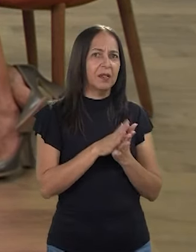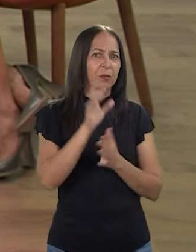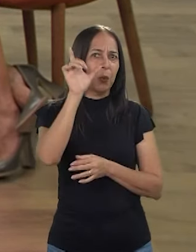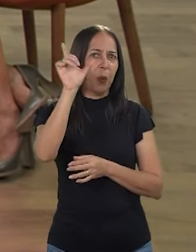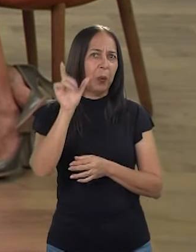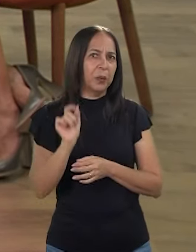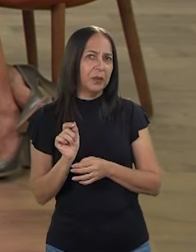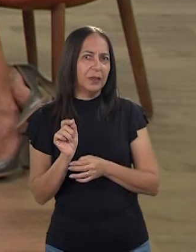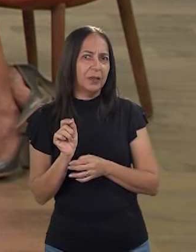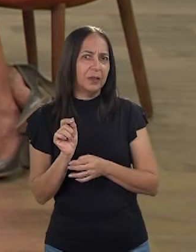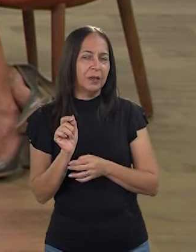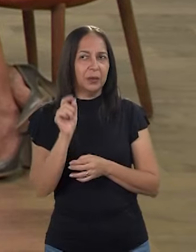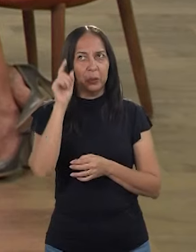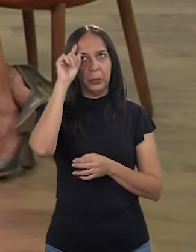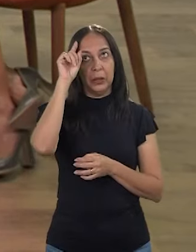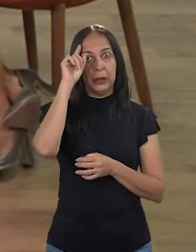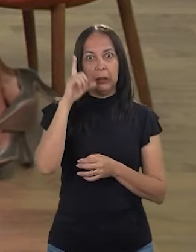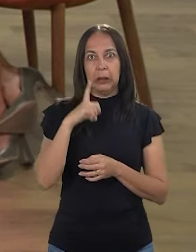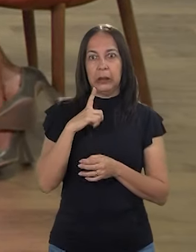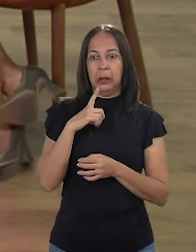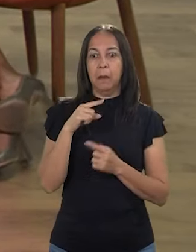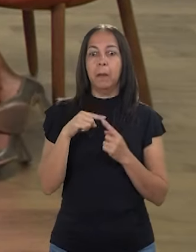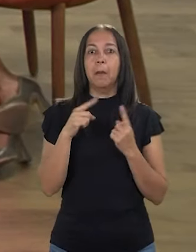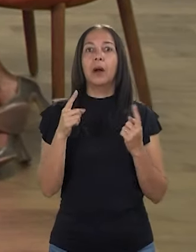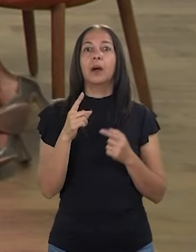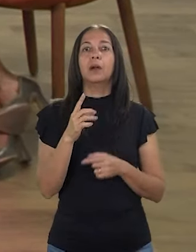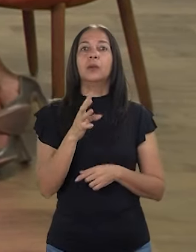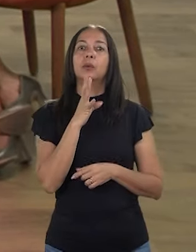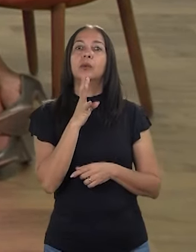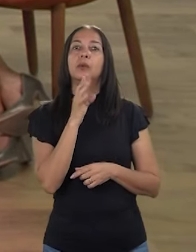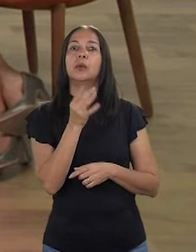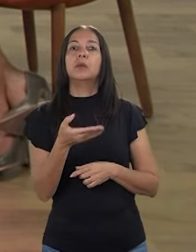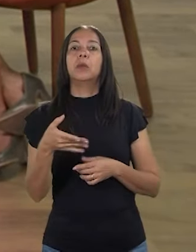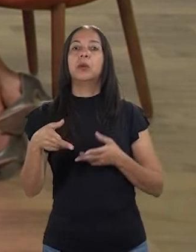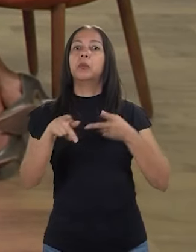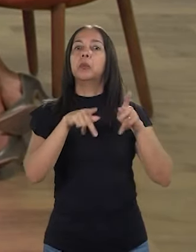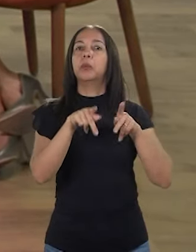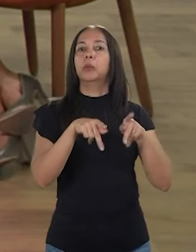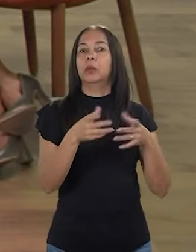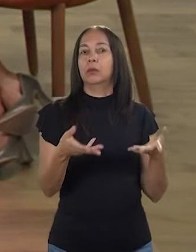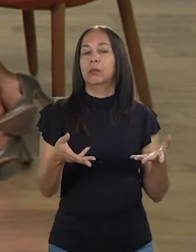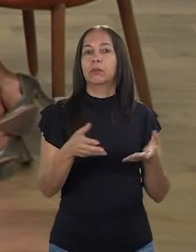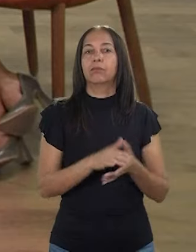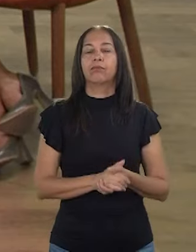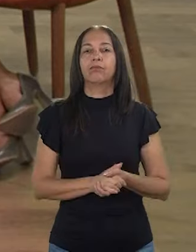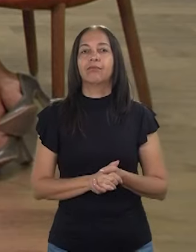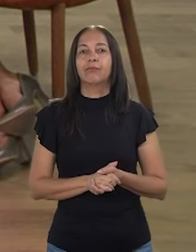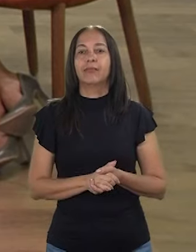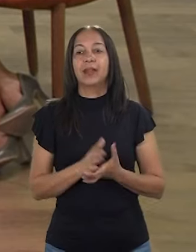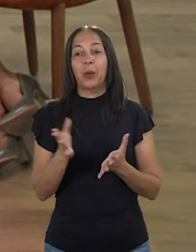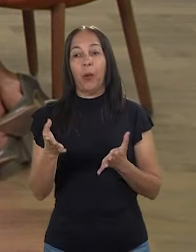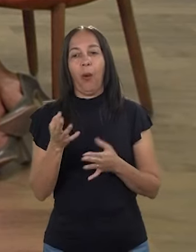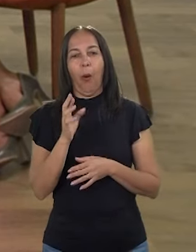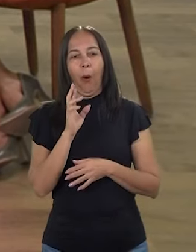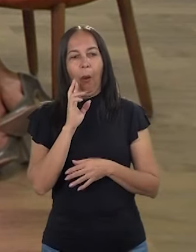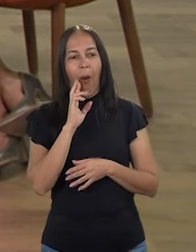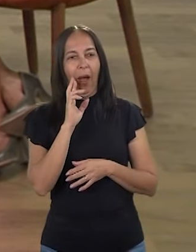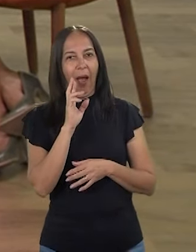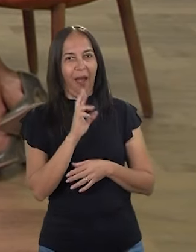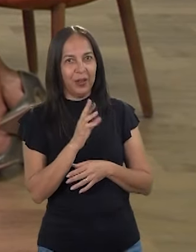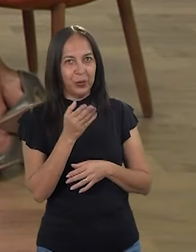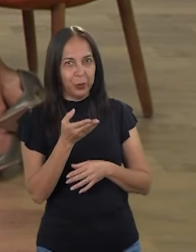coisa que tá presente no dia a dia mas não tá tão presente assim no debate público né não o discurso não chega a todas as pessoas Professor olhe para mim e me